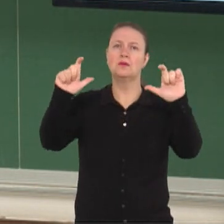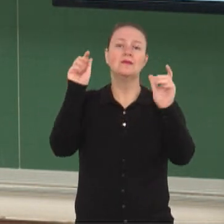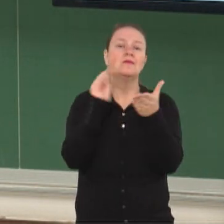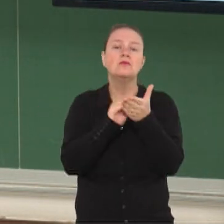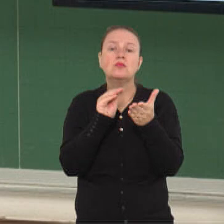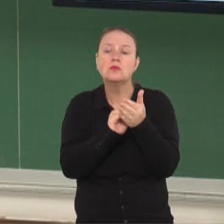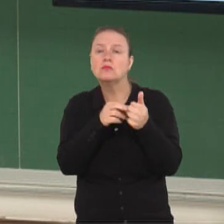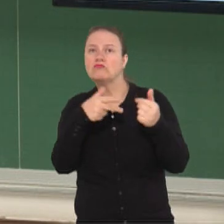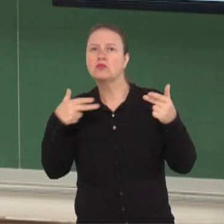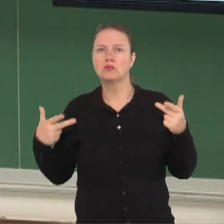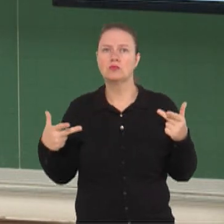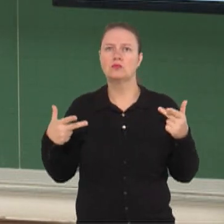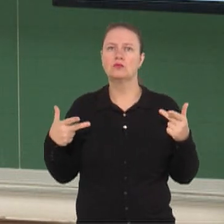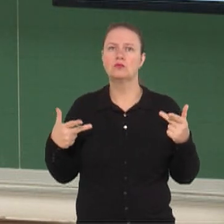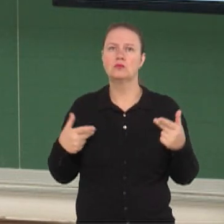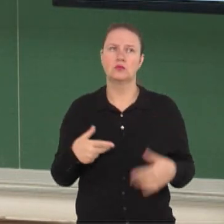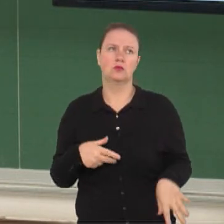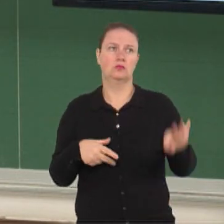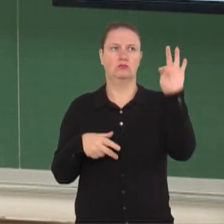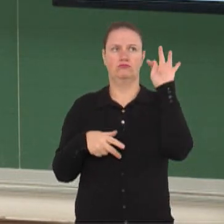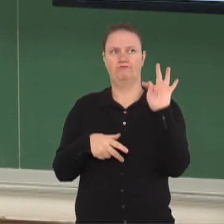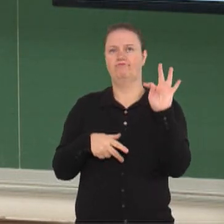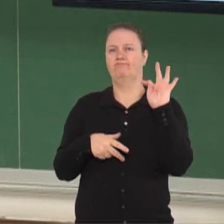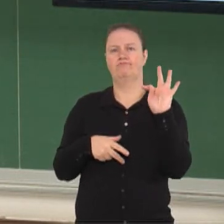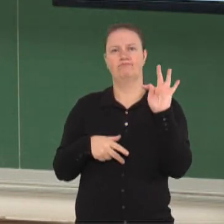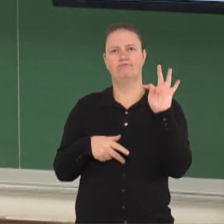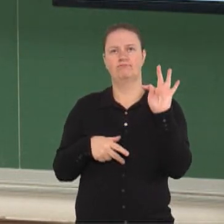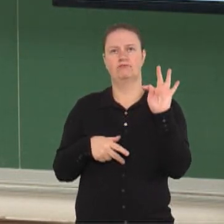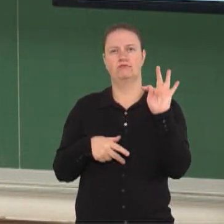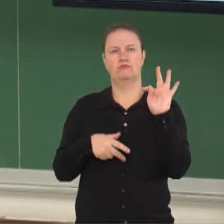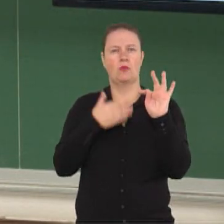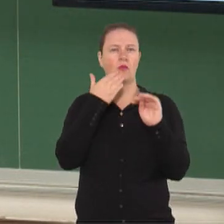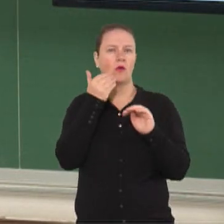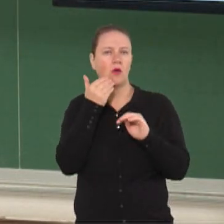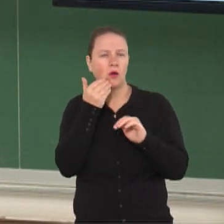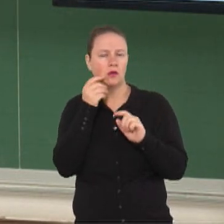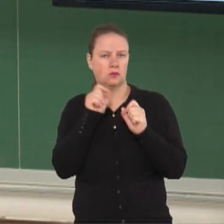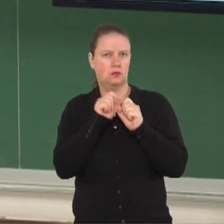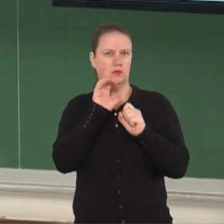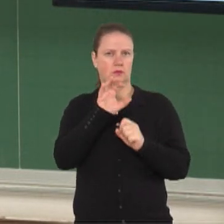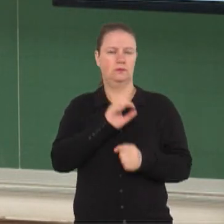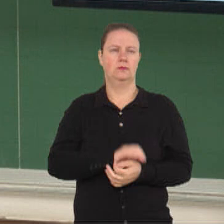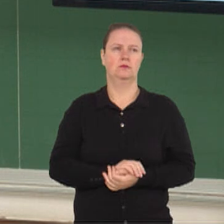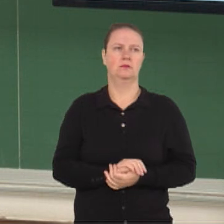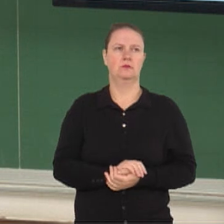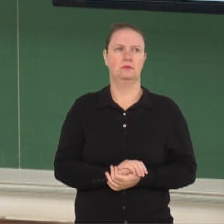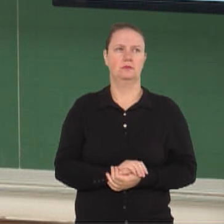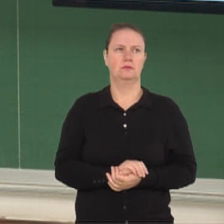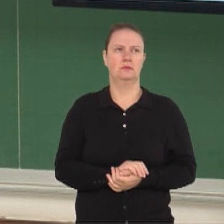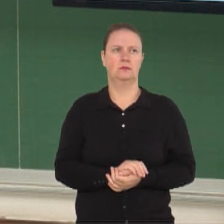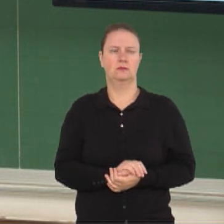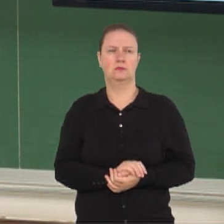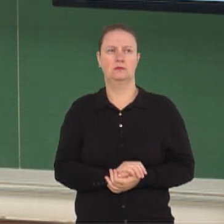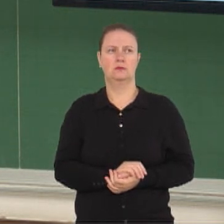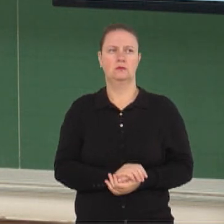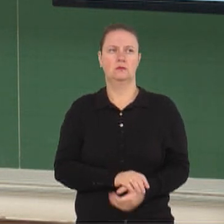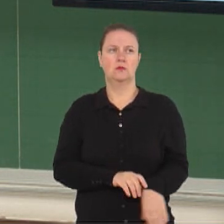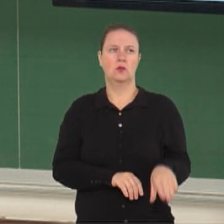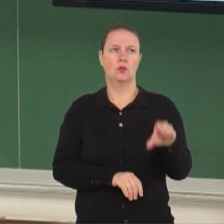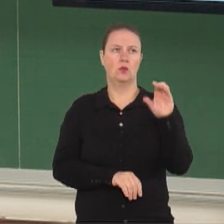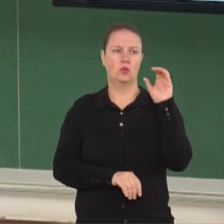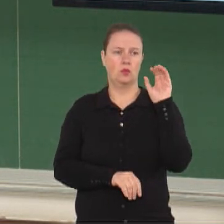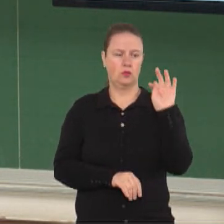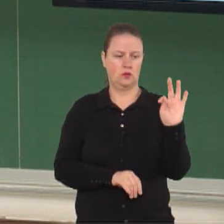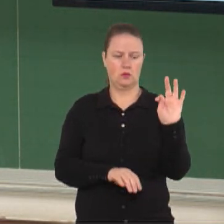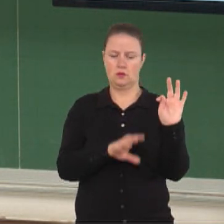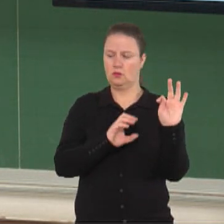o termo t quadrado e o termo t. Fica fácil de resolver dessa maneira. Para o primeiro fator ser zero, t